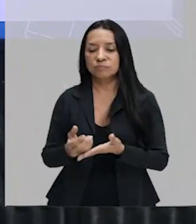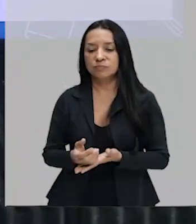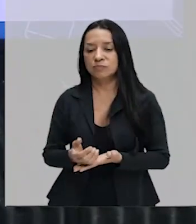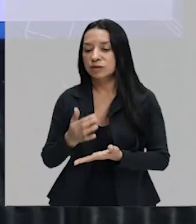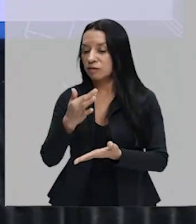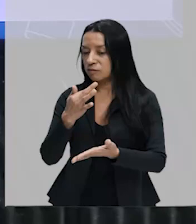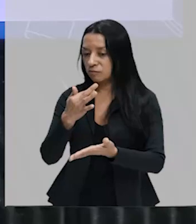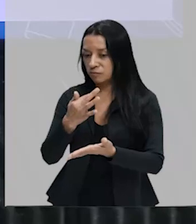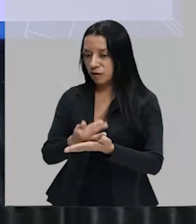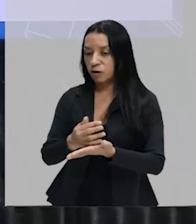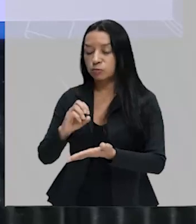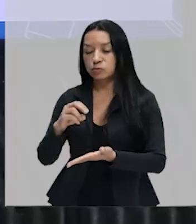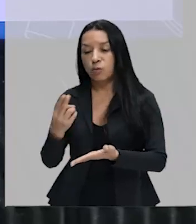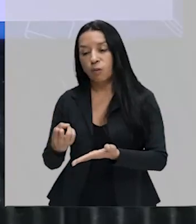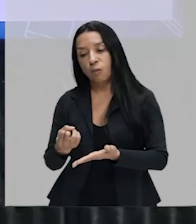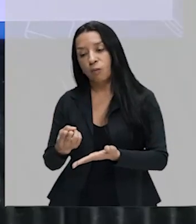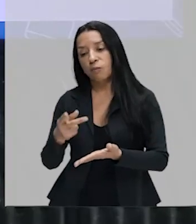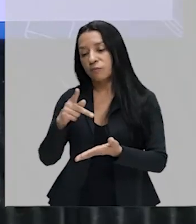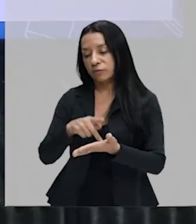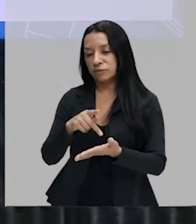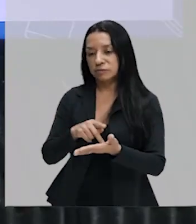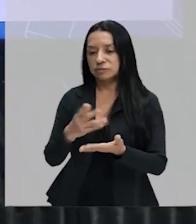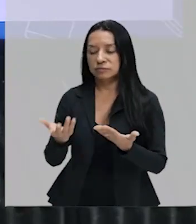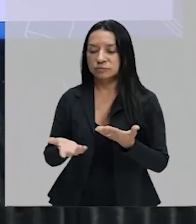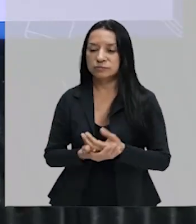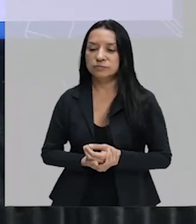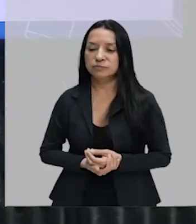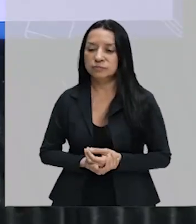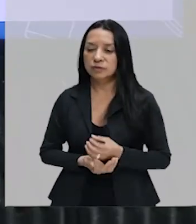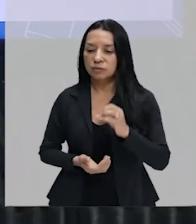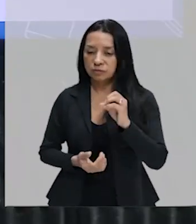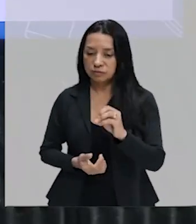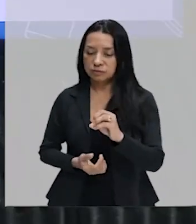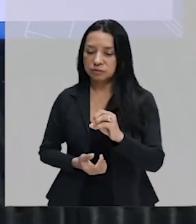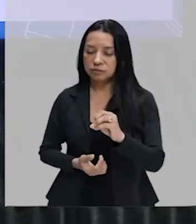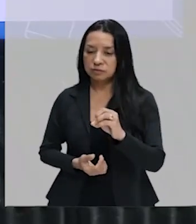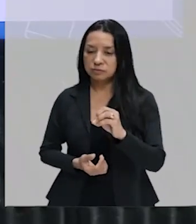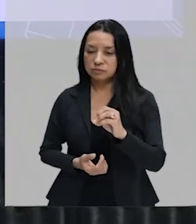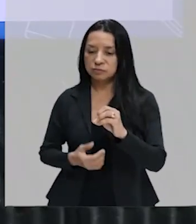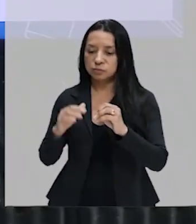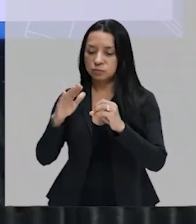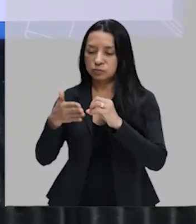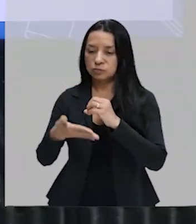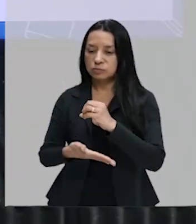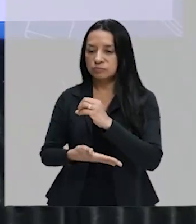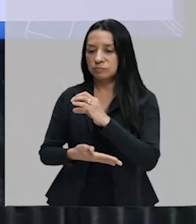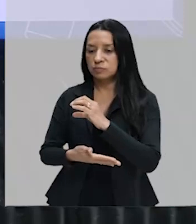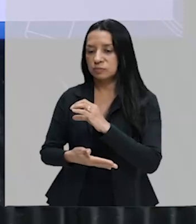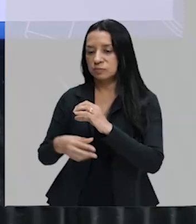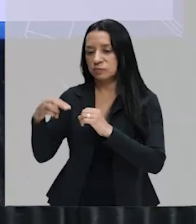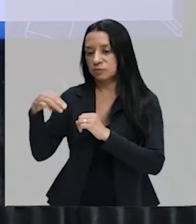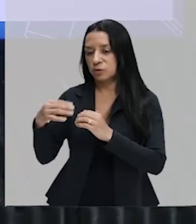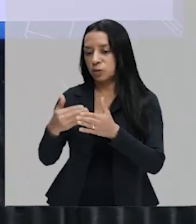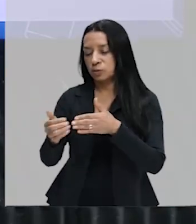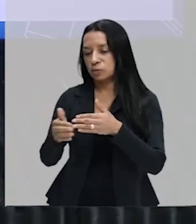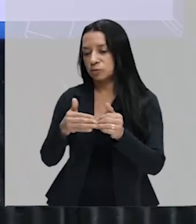Pela relação que a gente estabeleceu, verdadeiro. O vazio é subconjunto